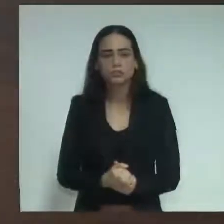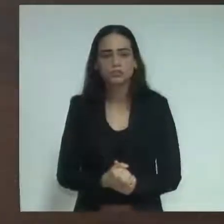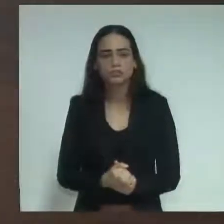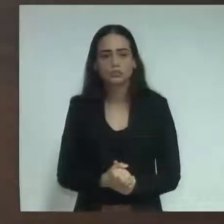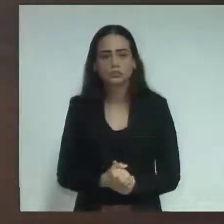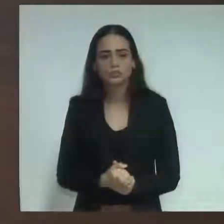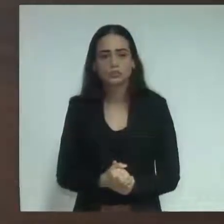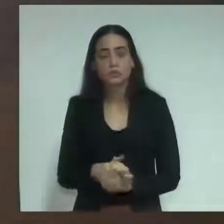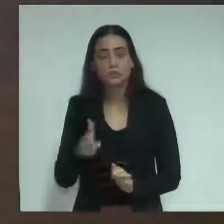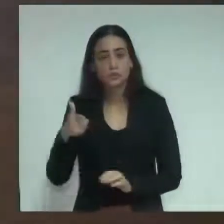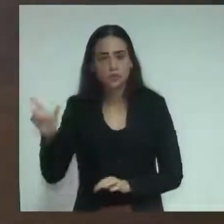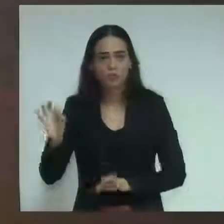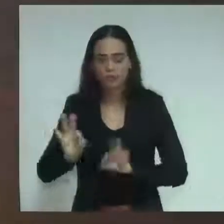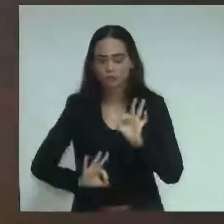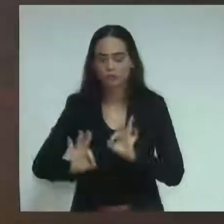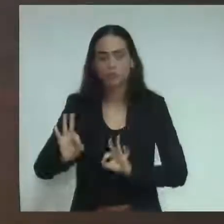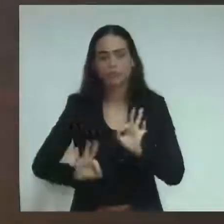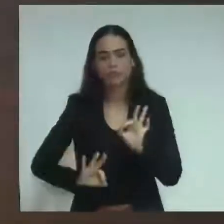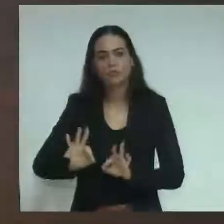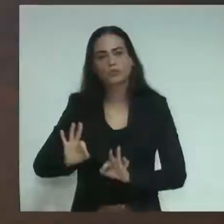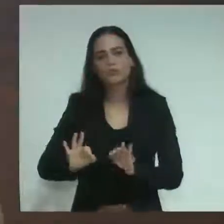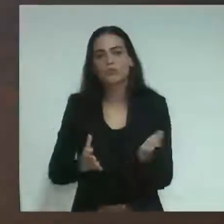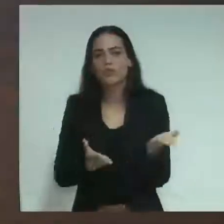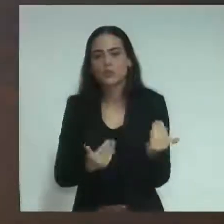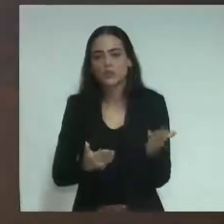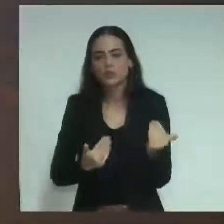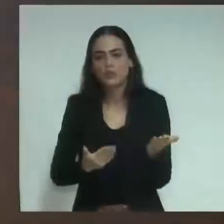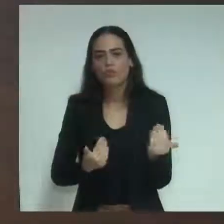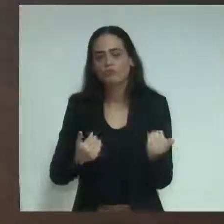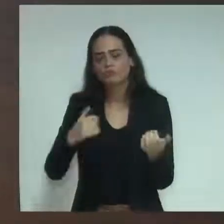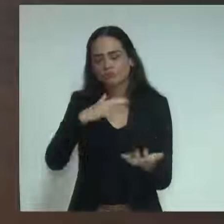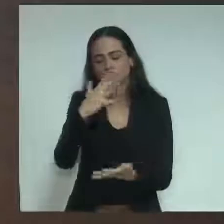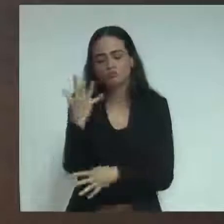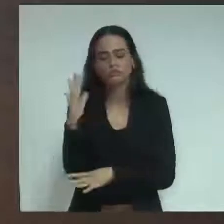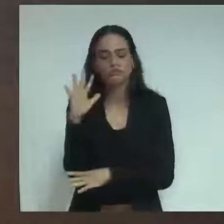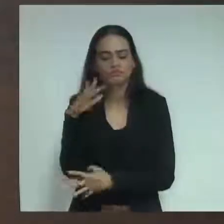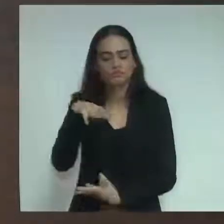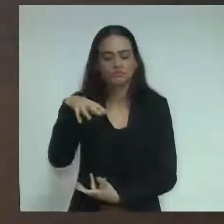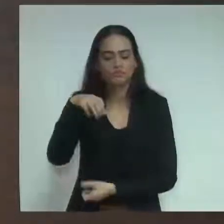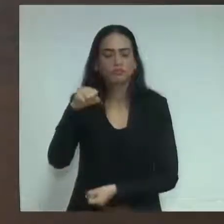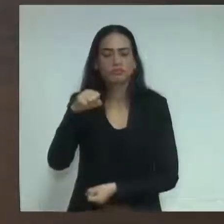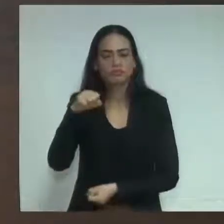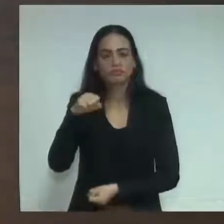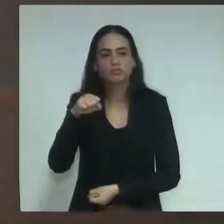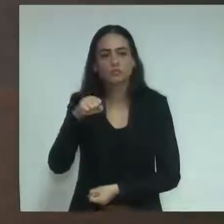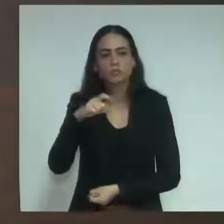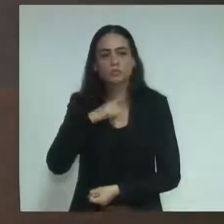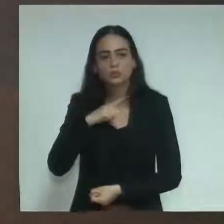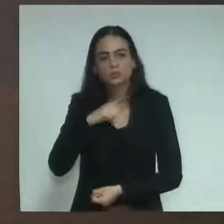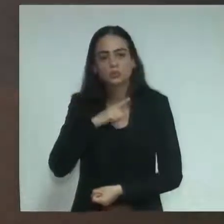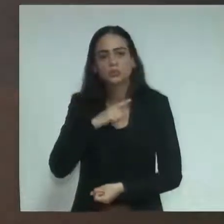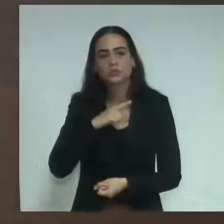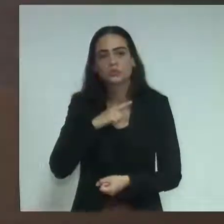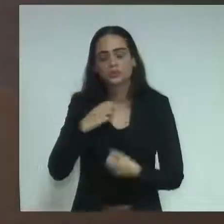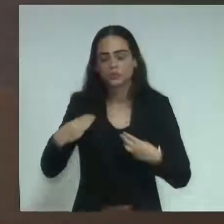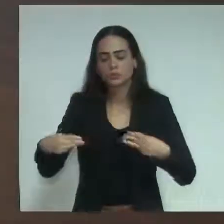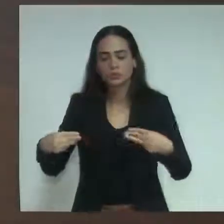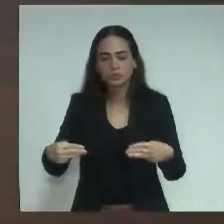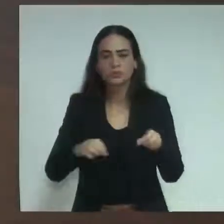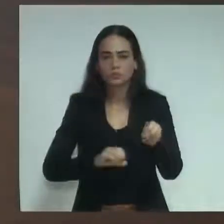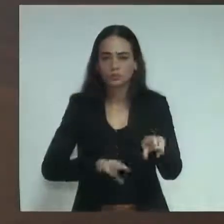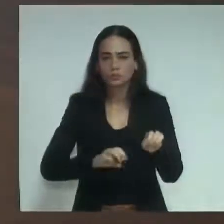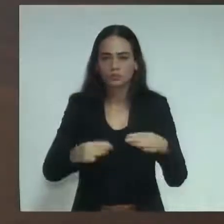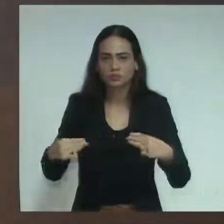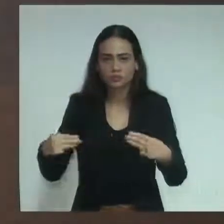outro programa chamado Juventude e Meio Ambiente. O programa Juventude e Meio Ambiente é coordenado pelos Ministérios da Educação e do Meio Ambiente.